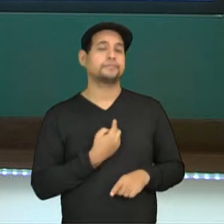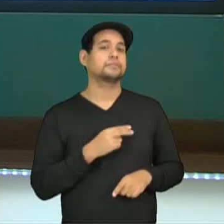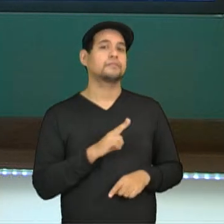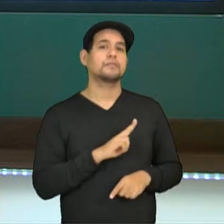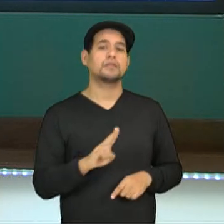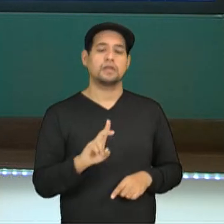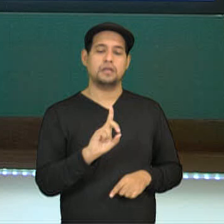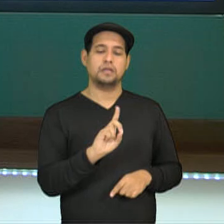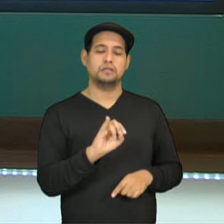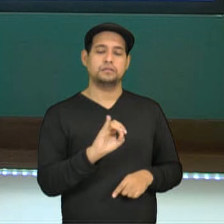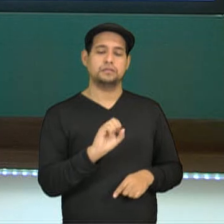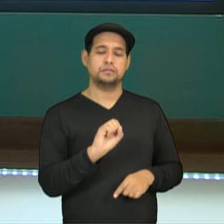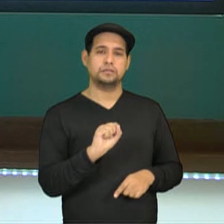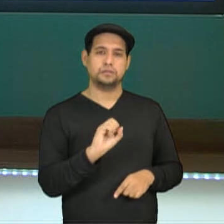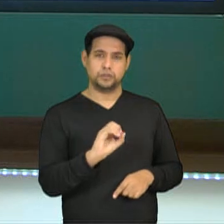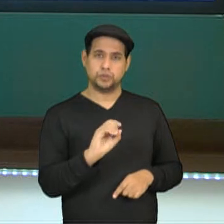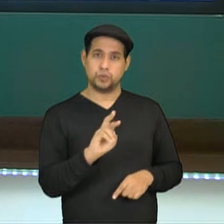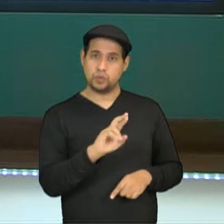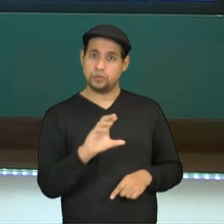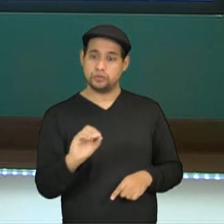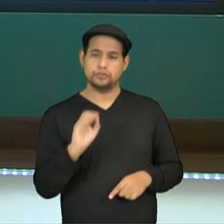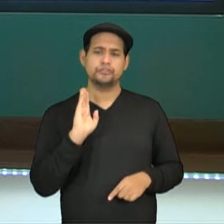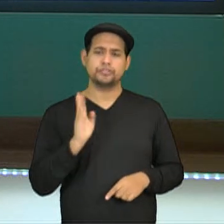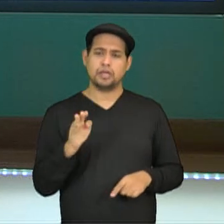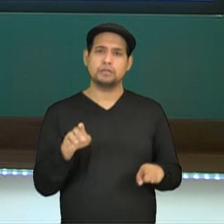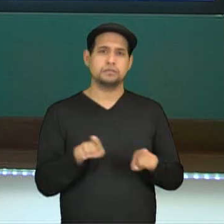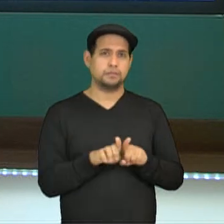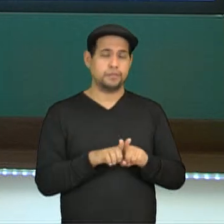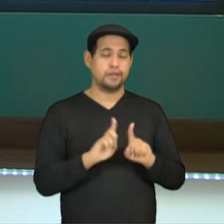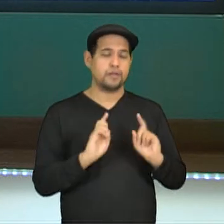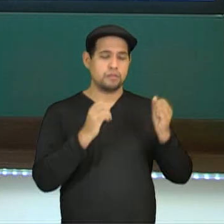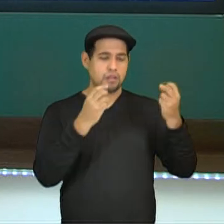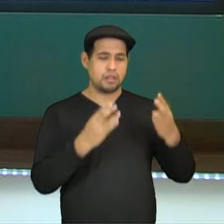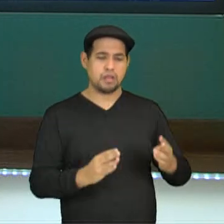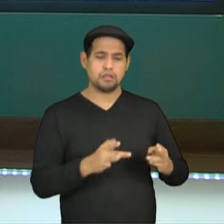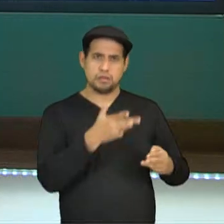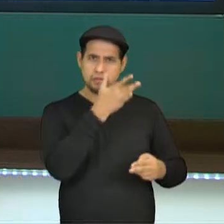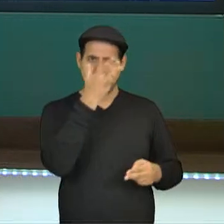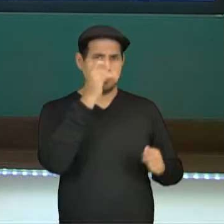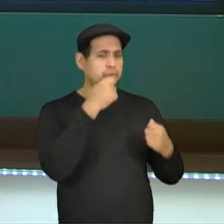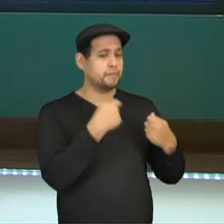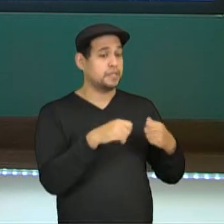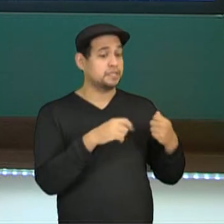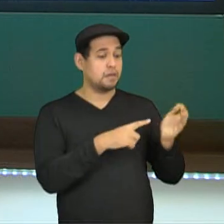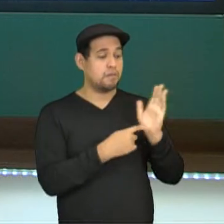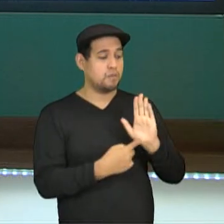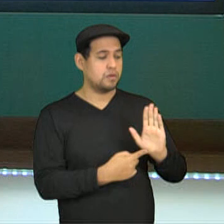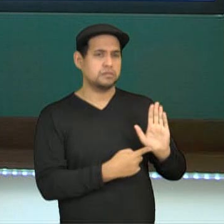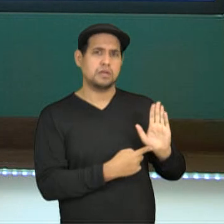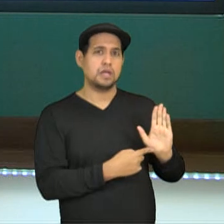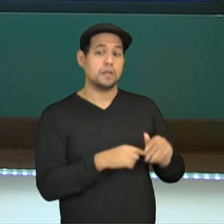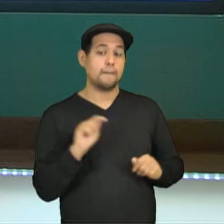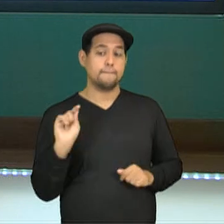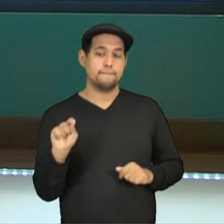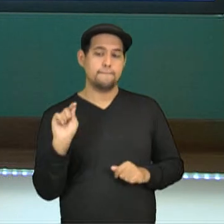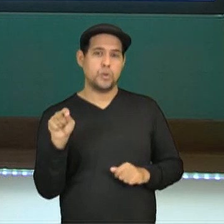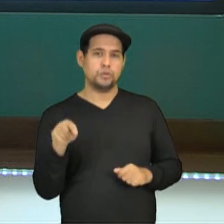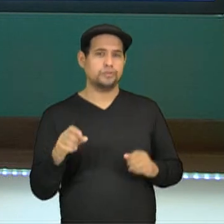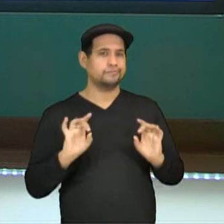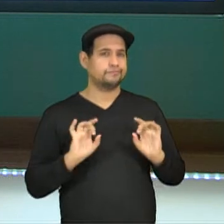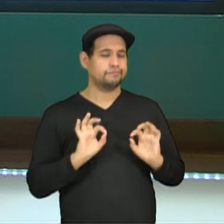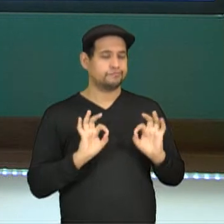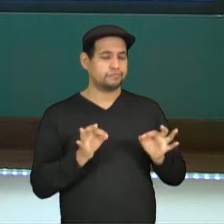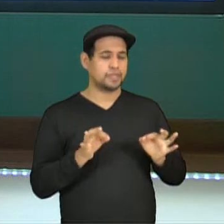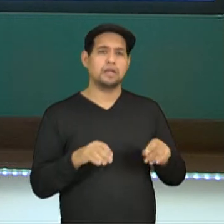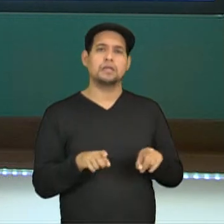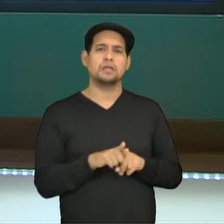de discurso direto, porque é a fala direta do personagem, precisa ser marcado por uma pontuação específica.